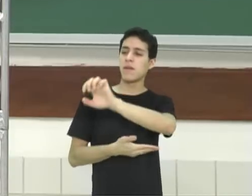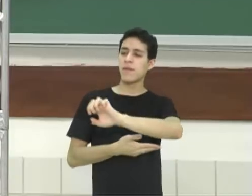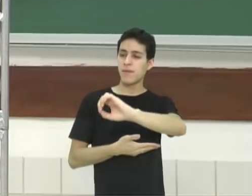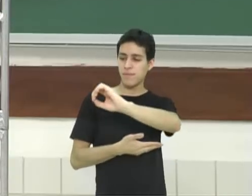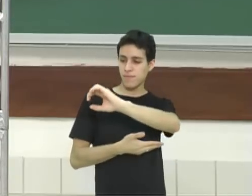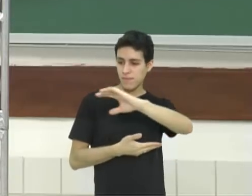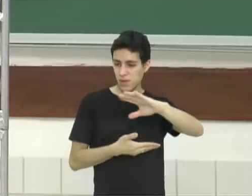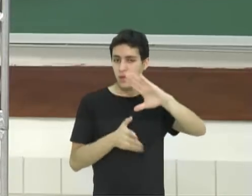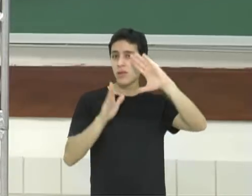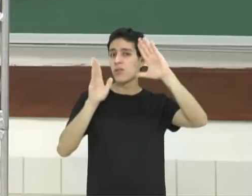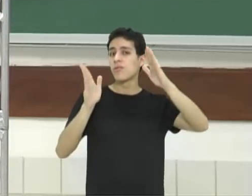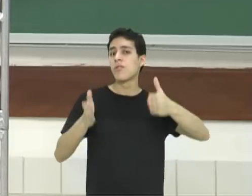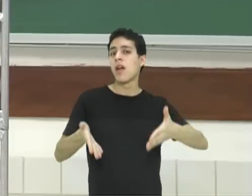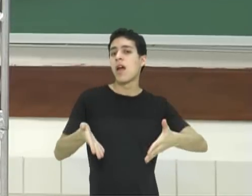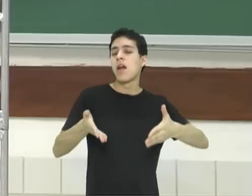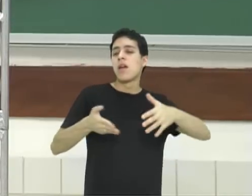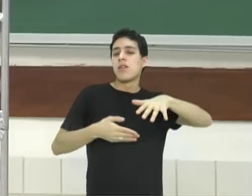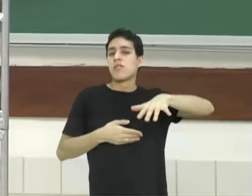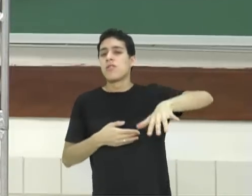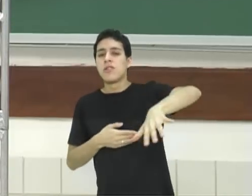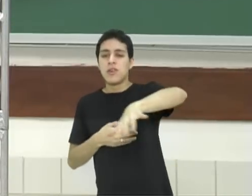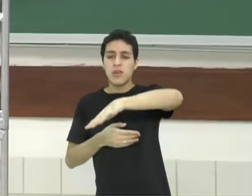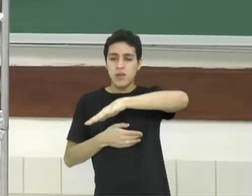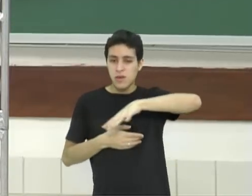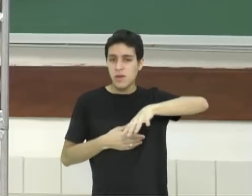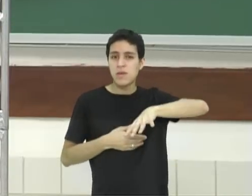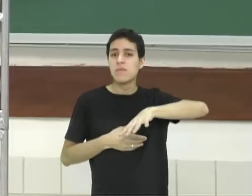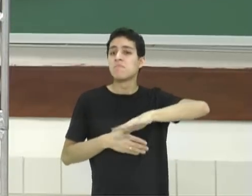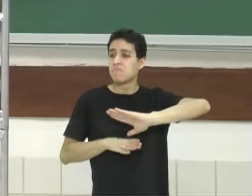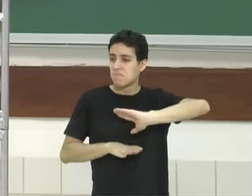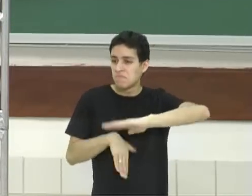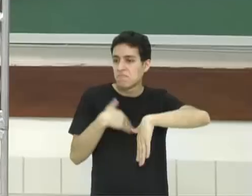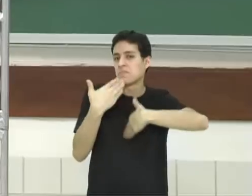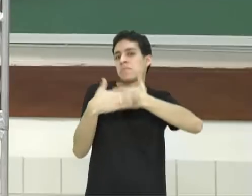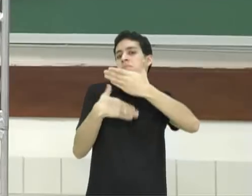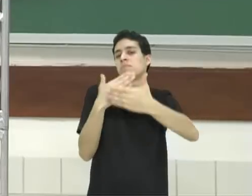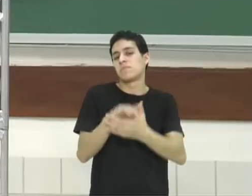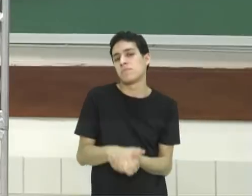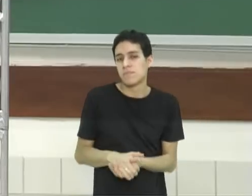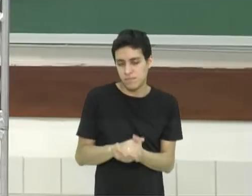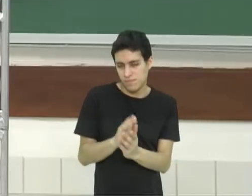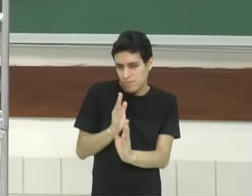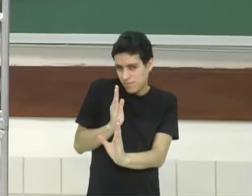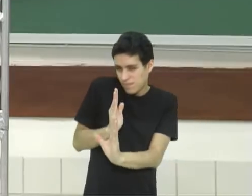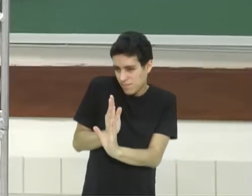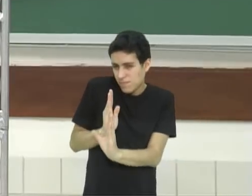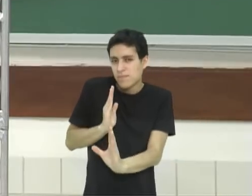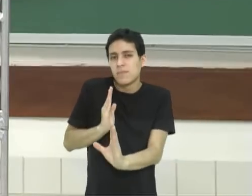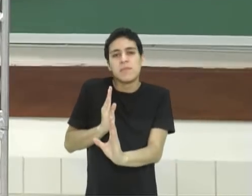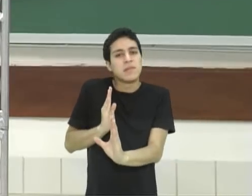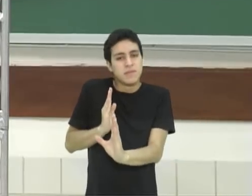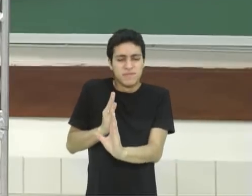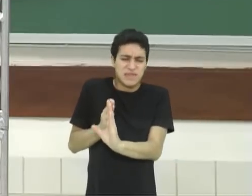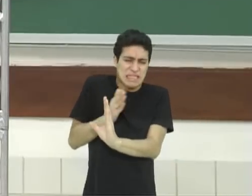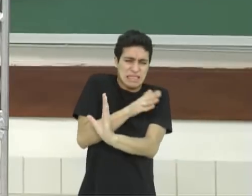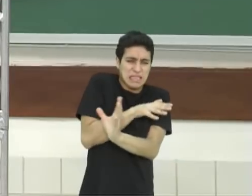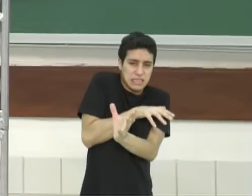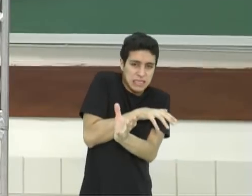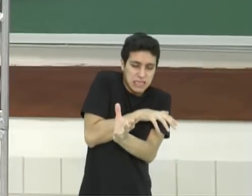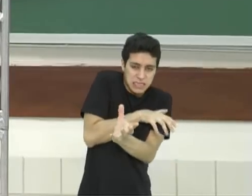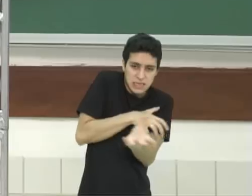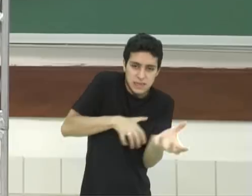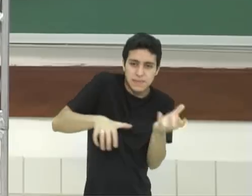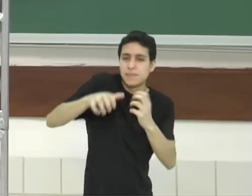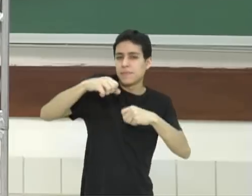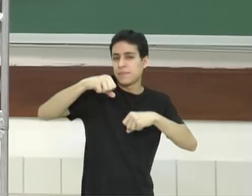Ocidental já é uma região muito desenvolvida. A partir lá, repito, foi o berço da Revolução Industrial,